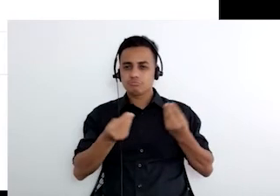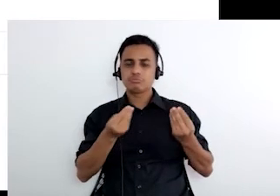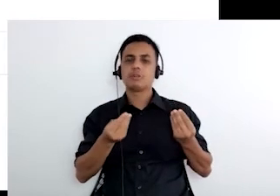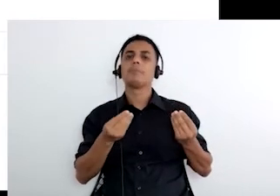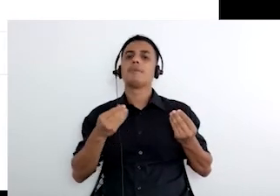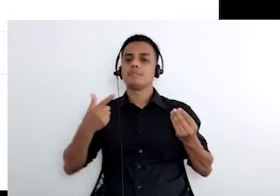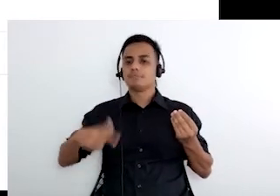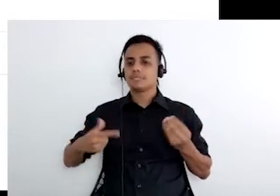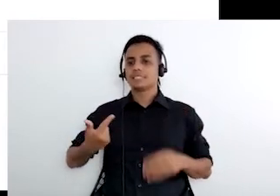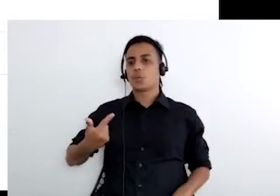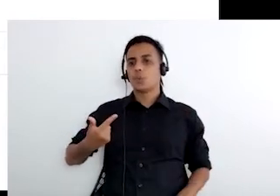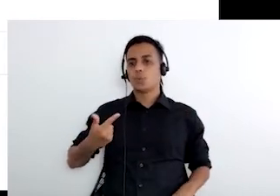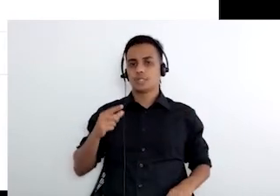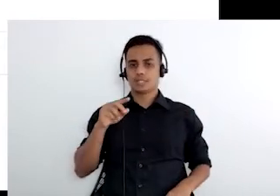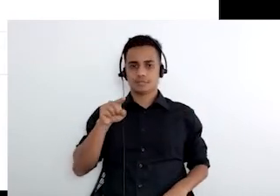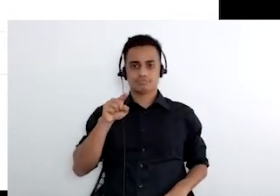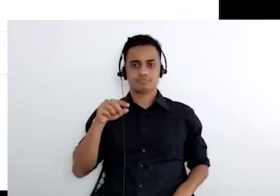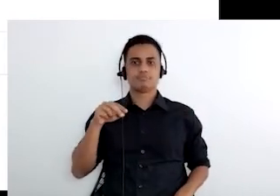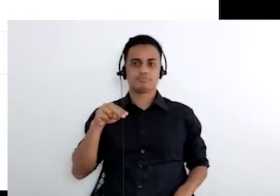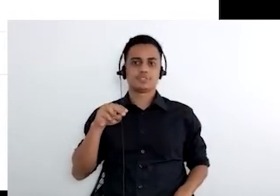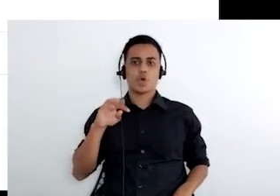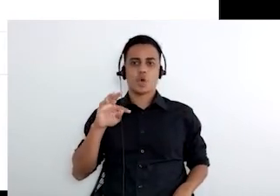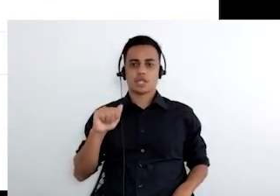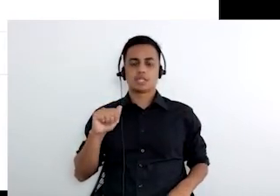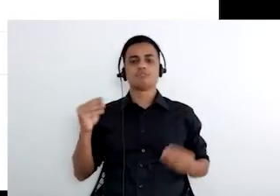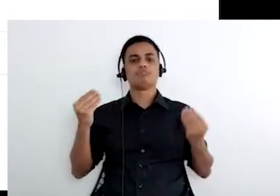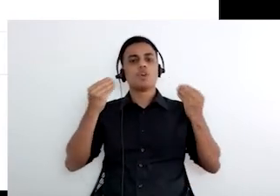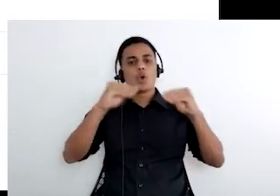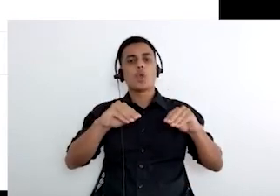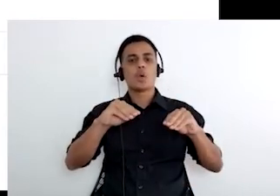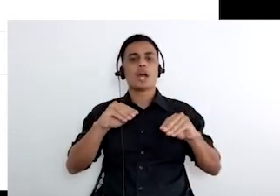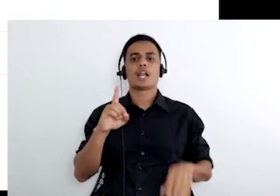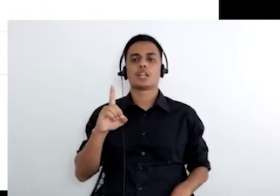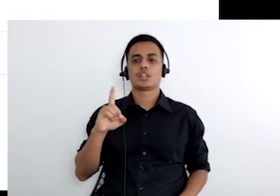segunda nota aqui. Vamos colocar um dó maior.